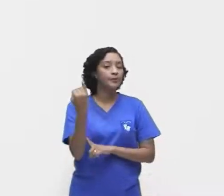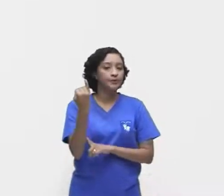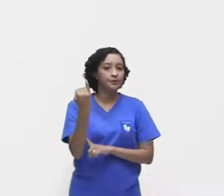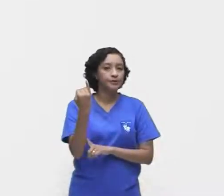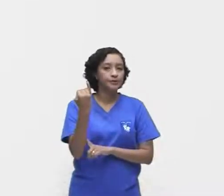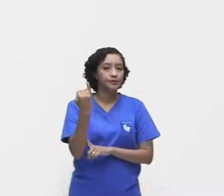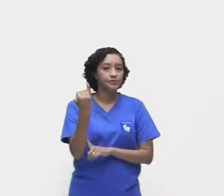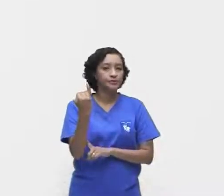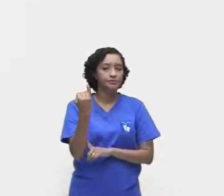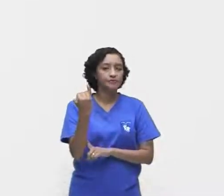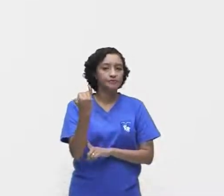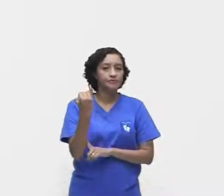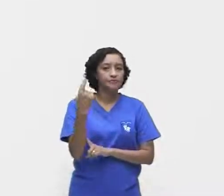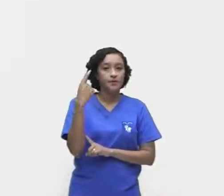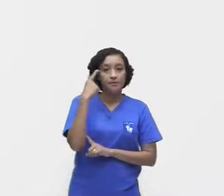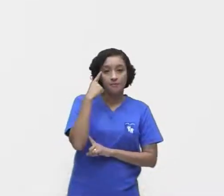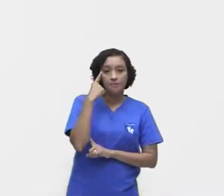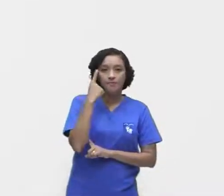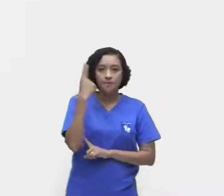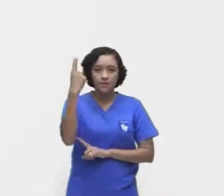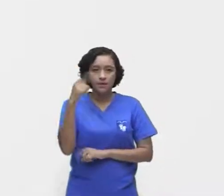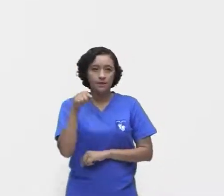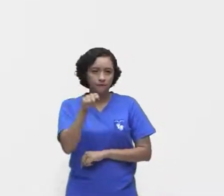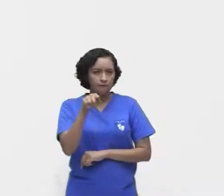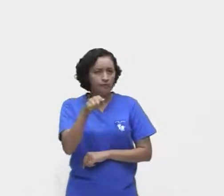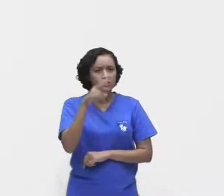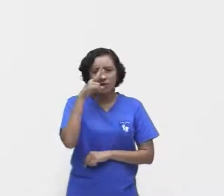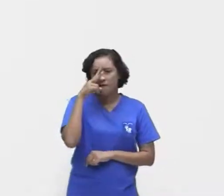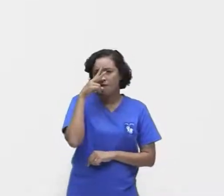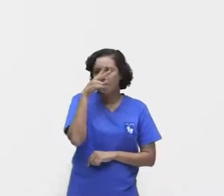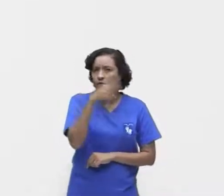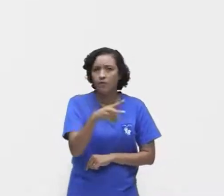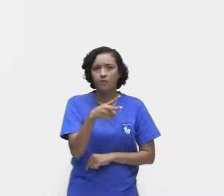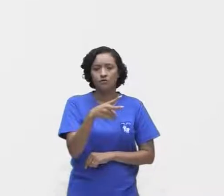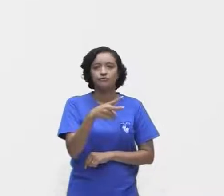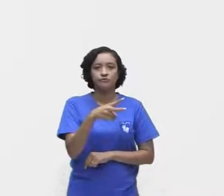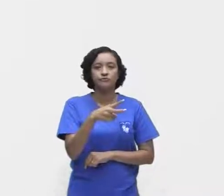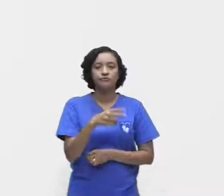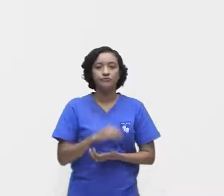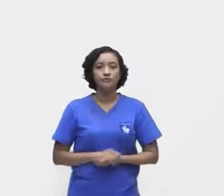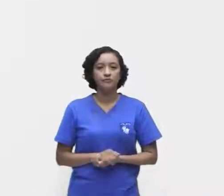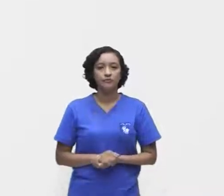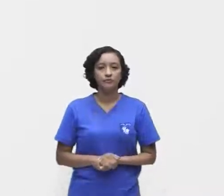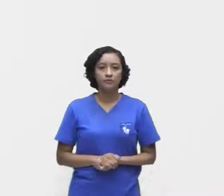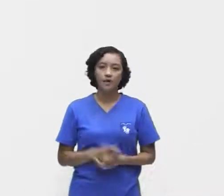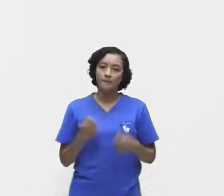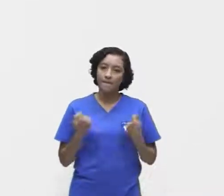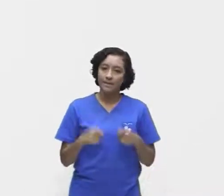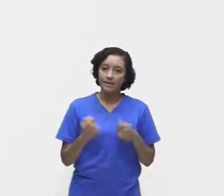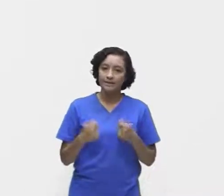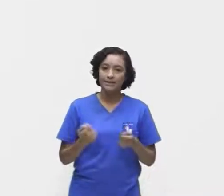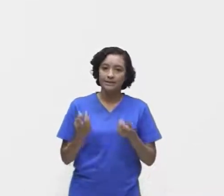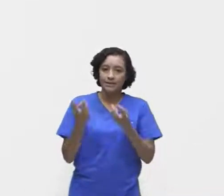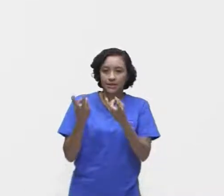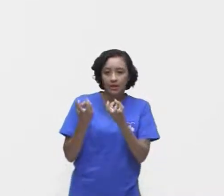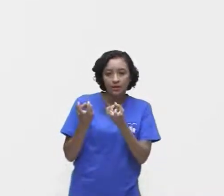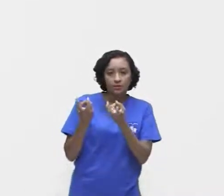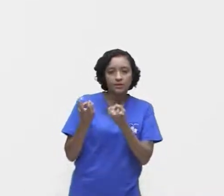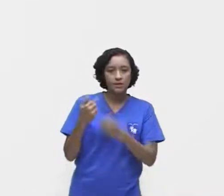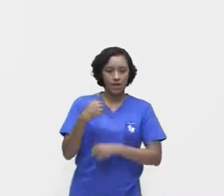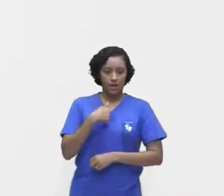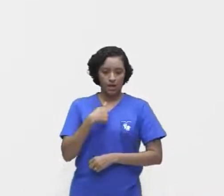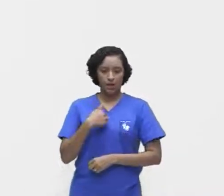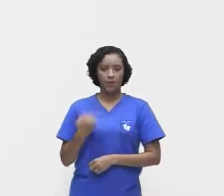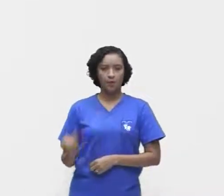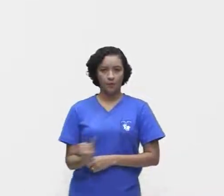imaginar que a gente é muito mais forte do que a gente pensa que a gente é, né? Então a gente sempre tem que reconhecer, eu sou